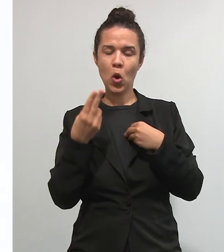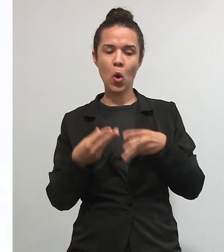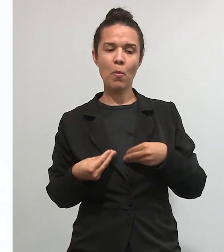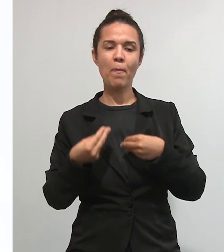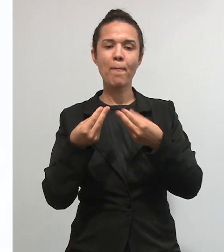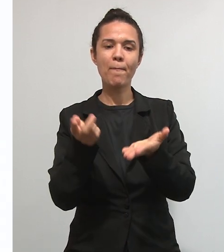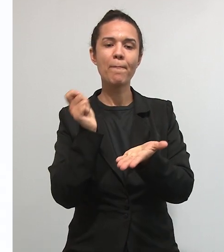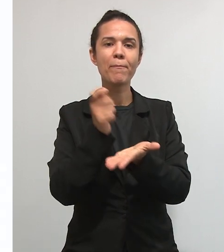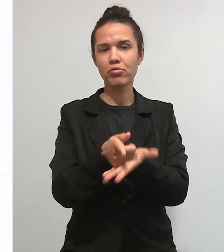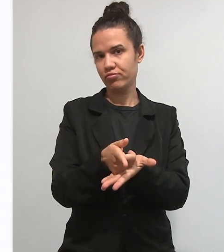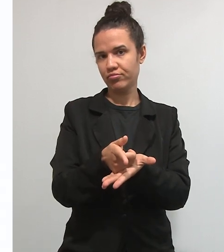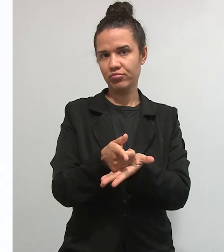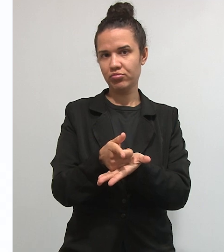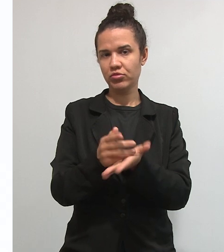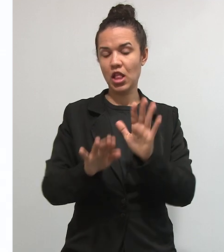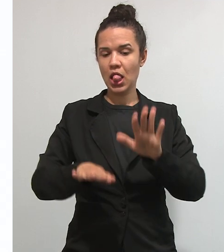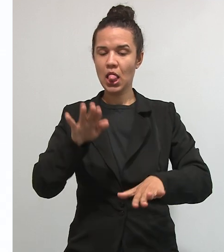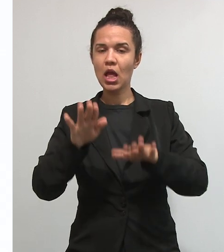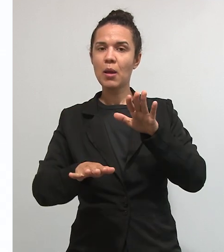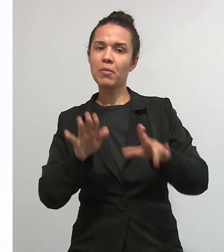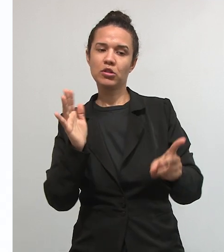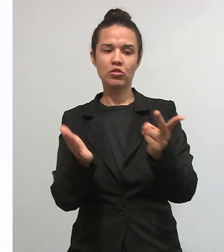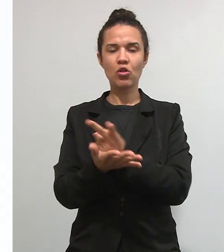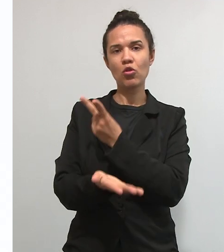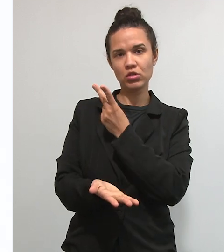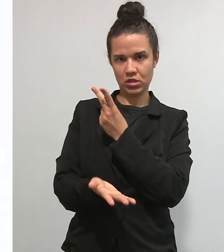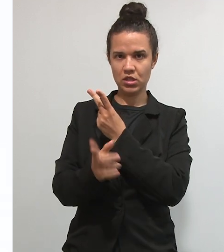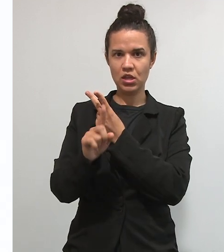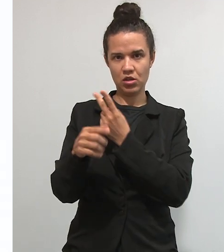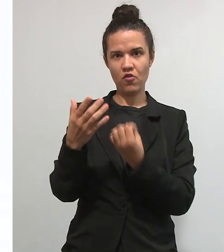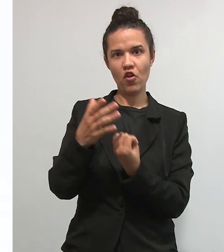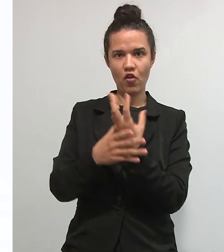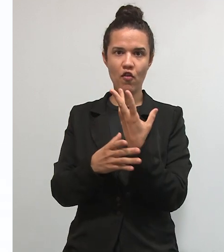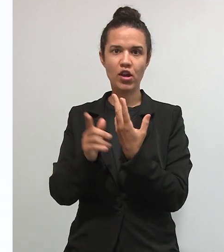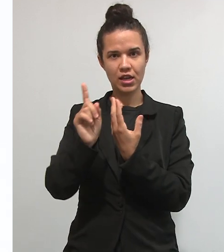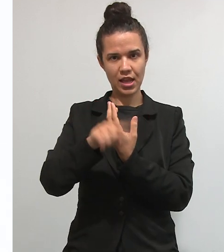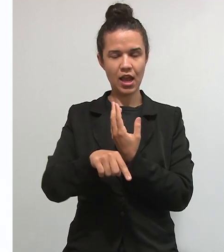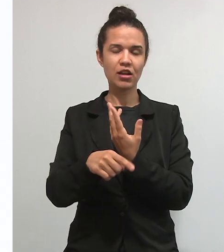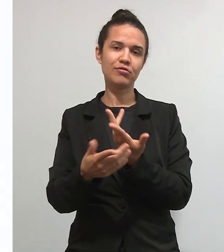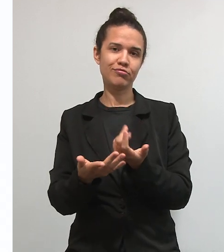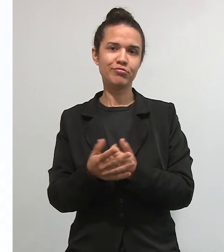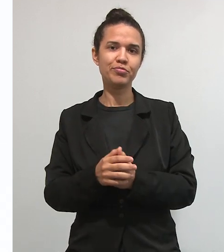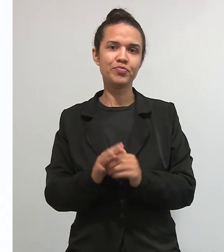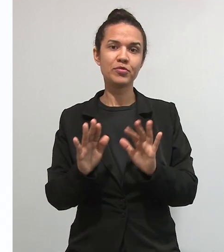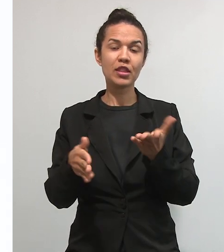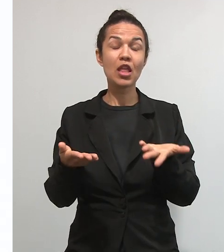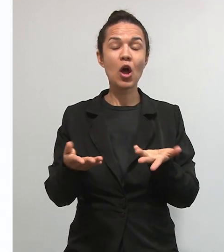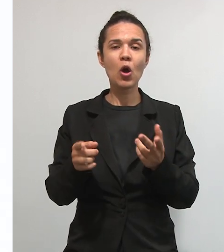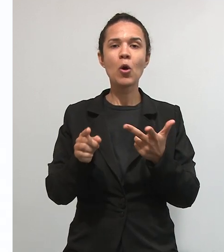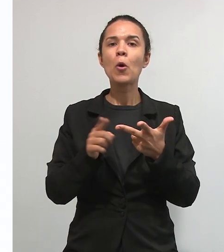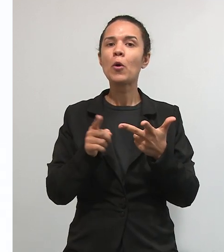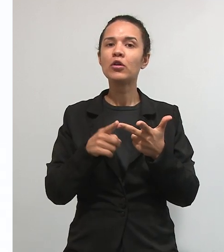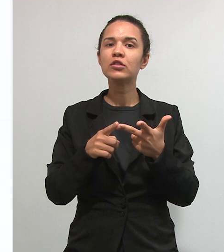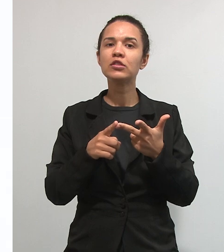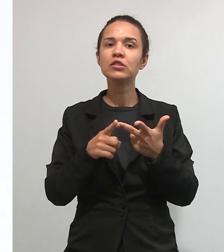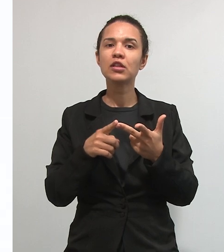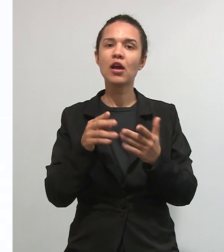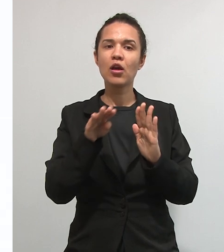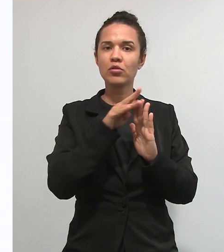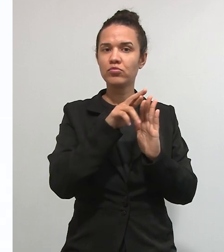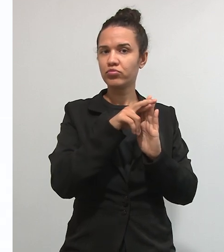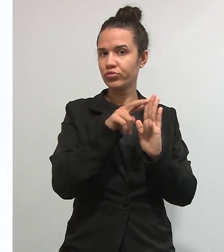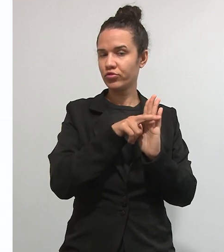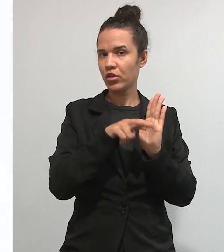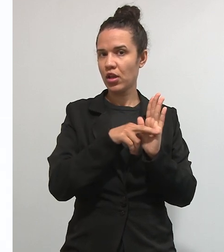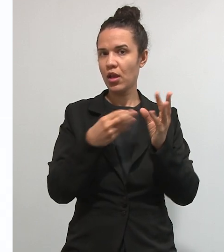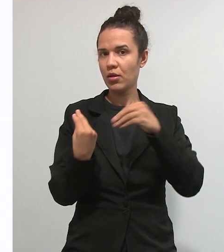ou pagamento, ou seja, aqui vai depender quando ocorreu o fato gerador, tá? E o regime misto Já